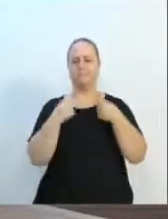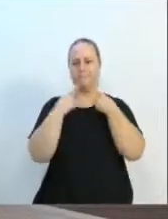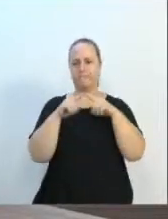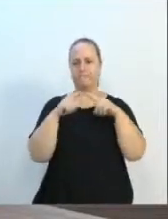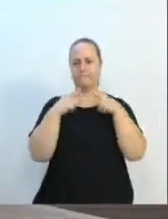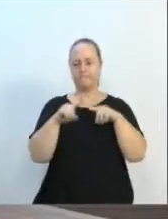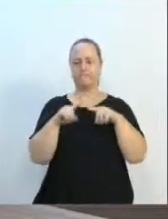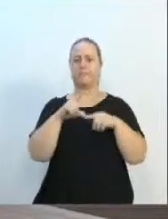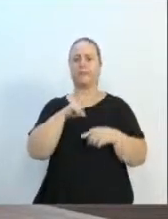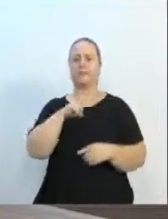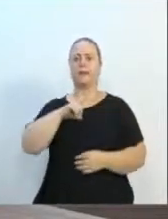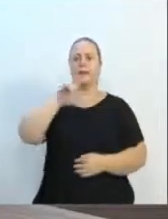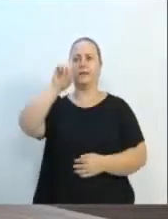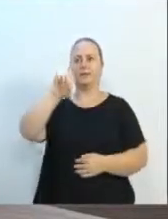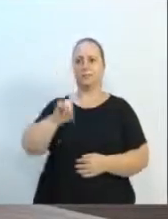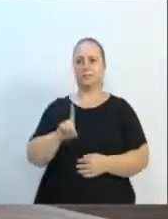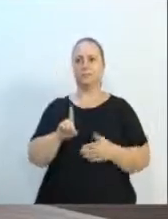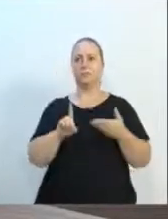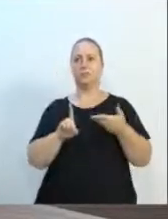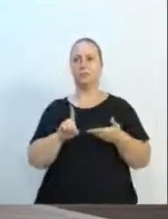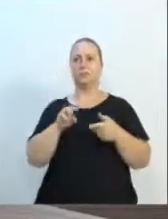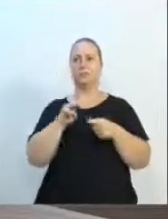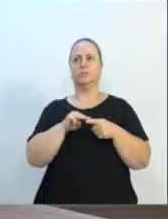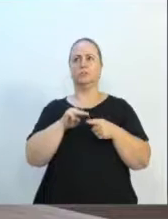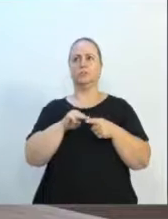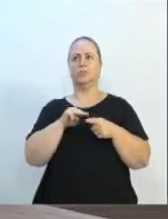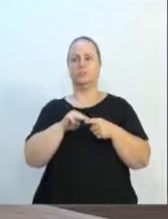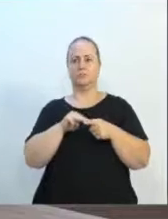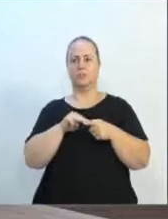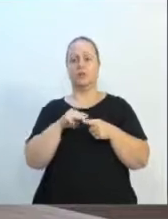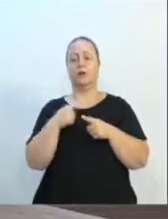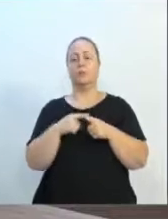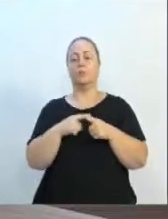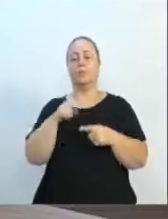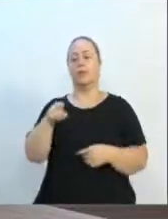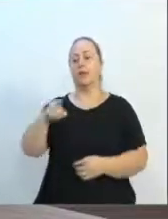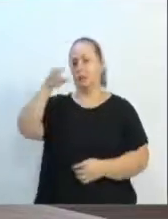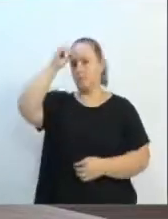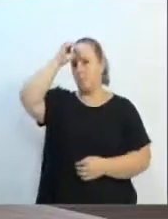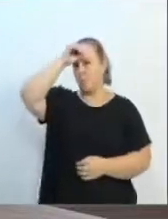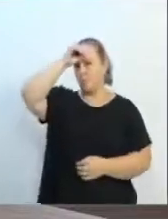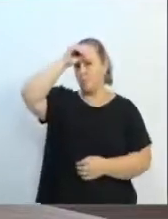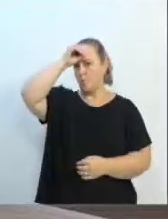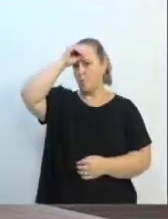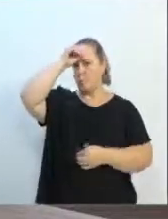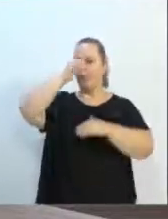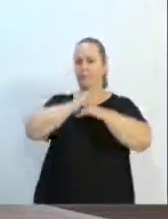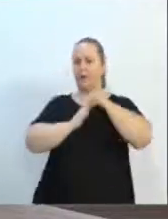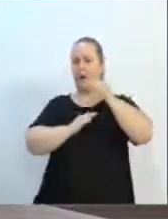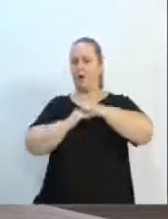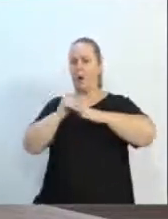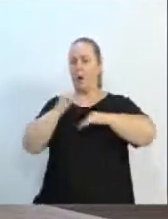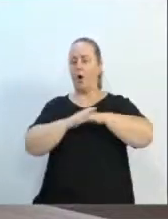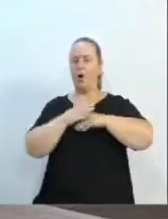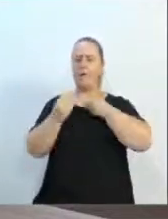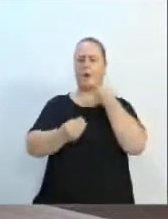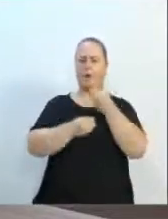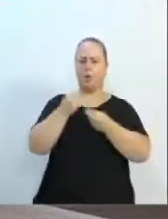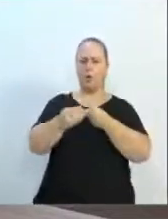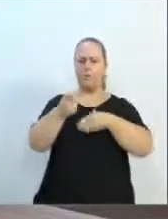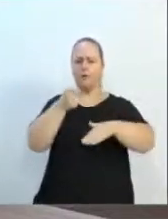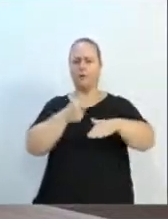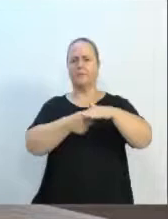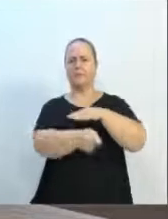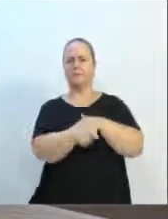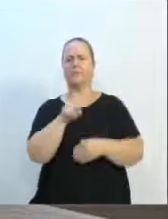nossos diretores da rede municipal por não saber, né, das obras que estão sendo investidas na sua